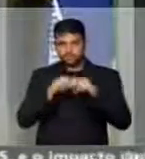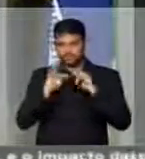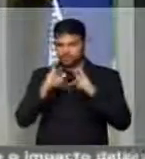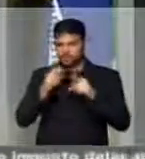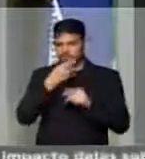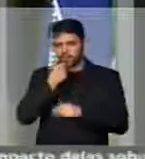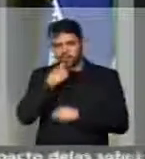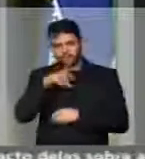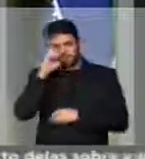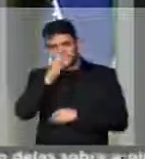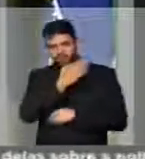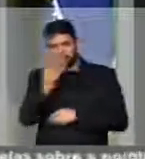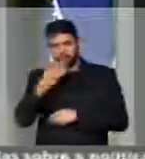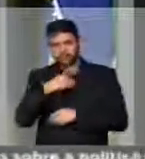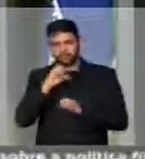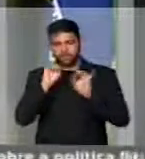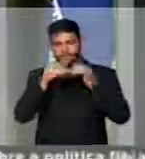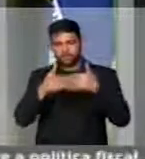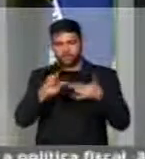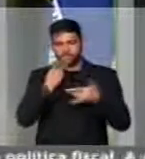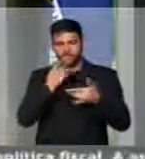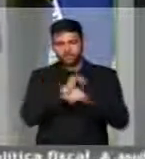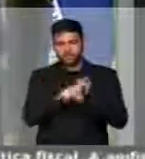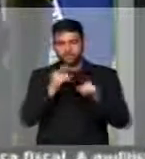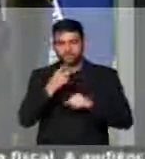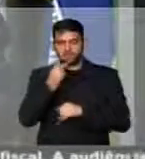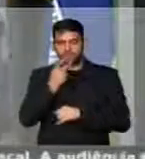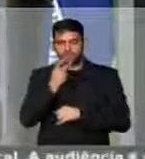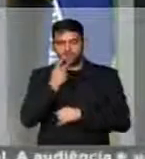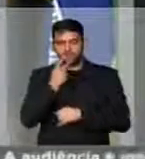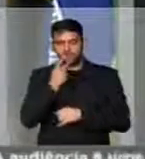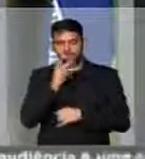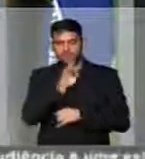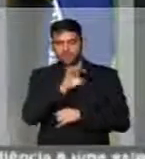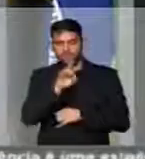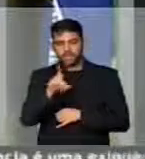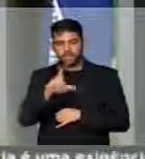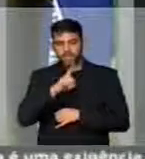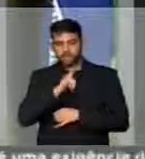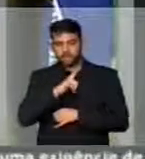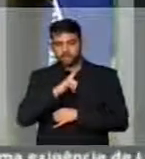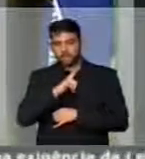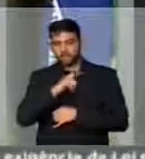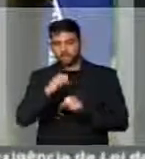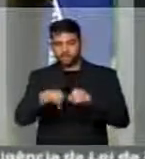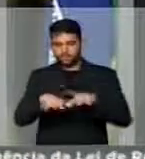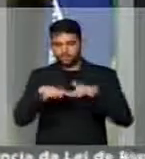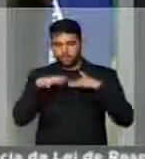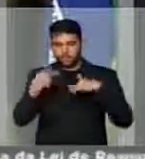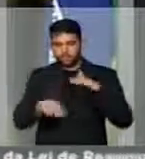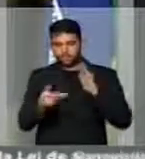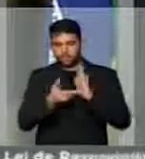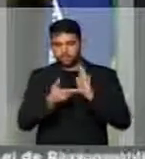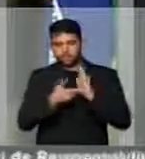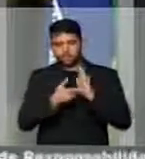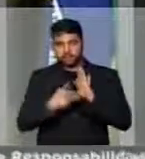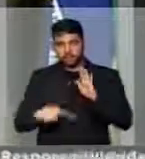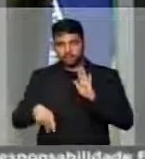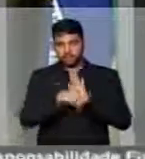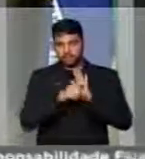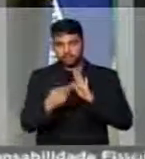isso, senhoras e senhores, eu concluo essa minha fala dizendo que cabe ao plenário, cabe a